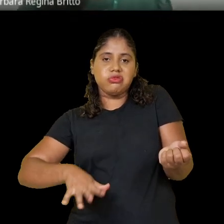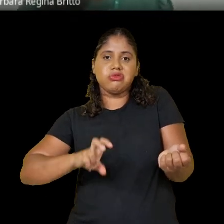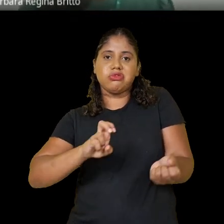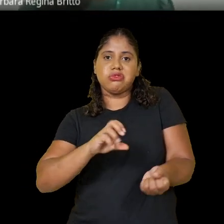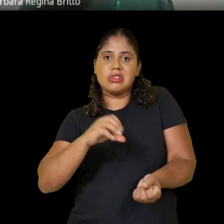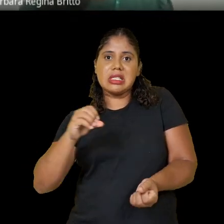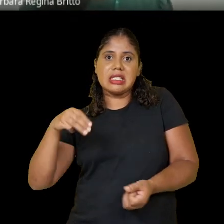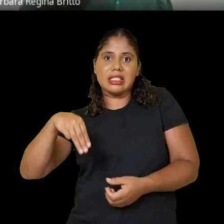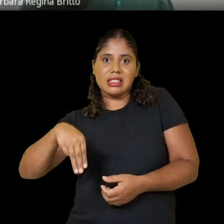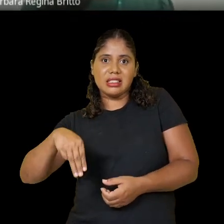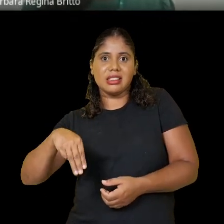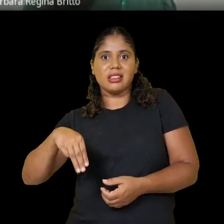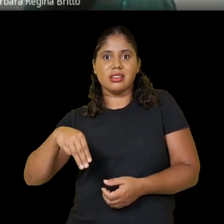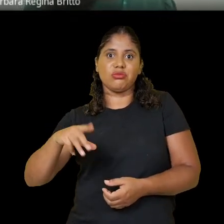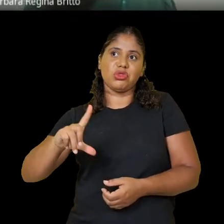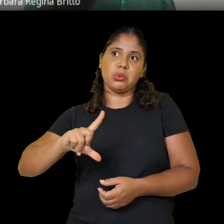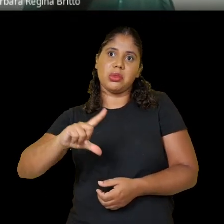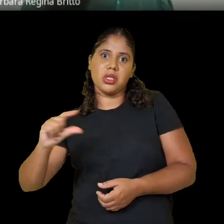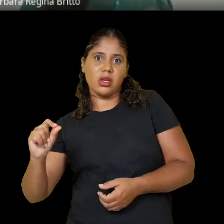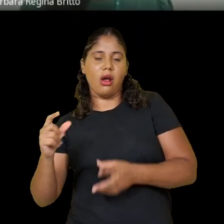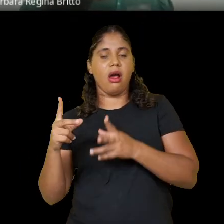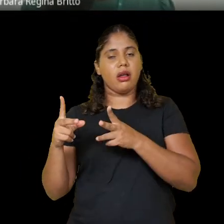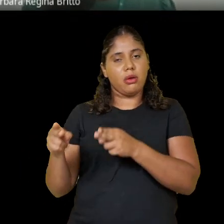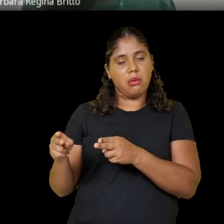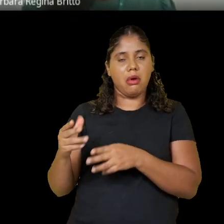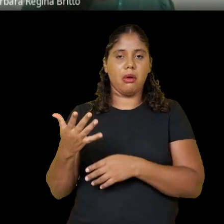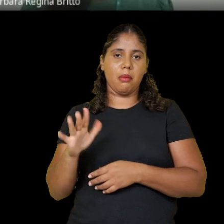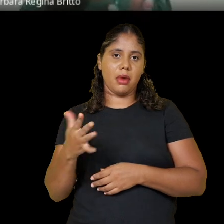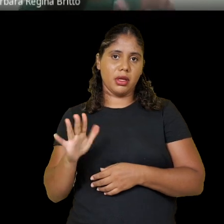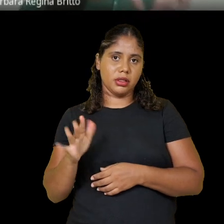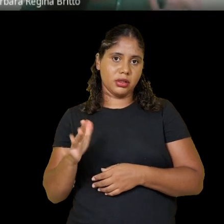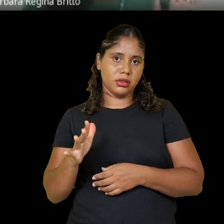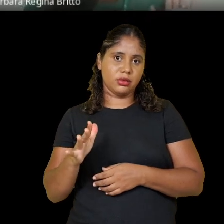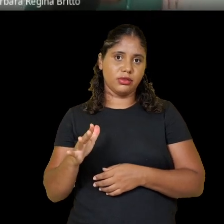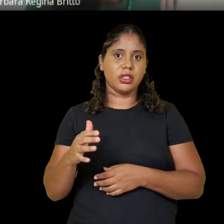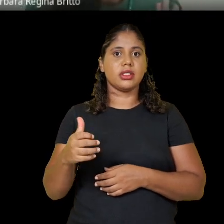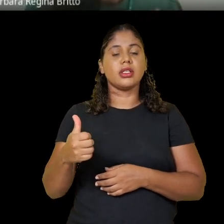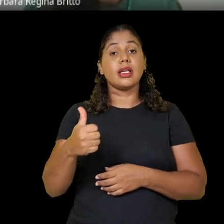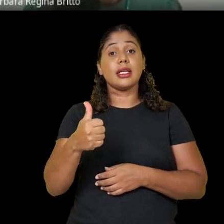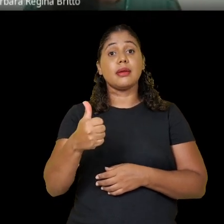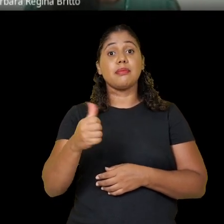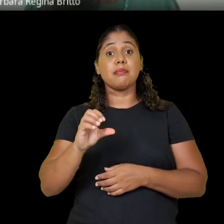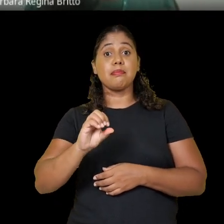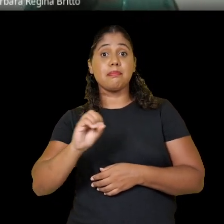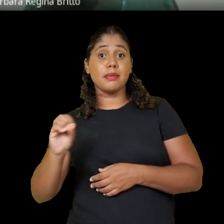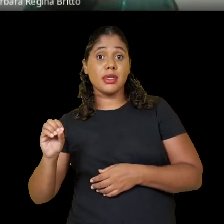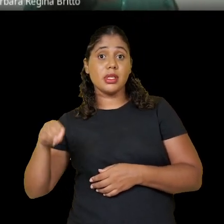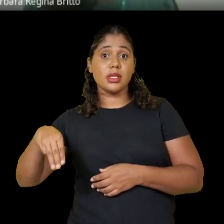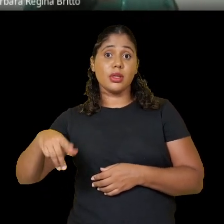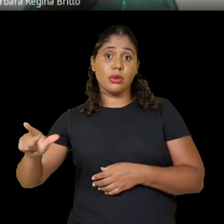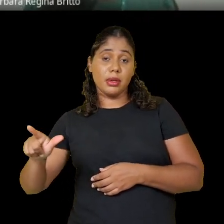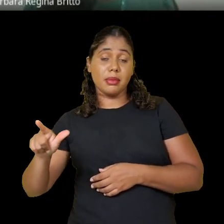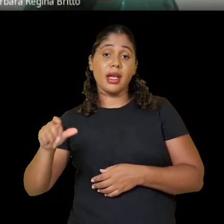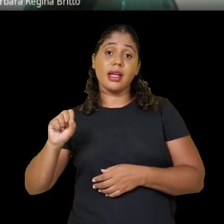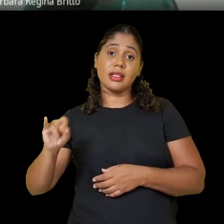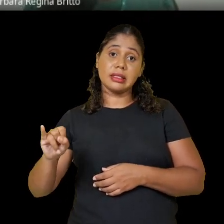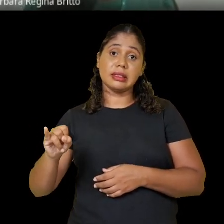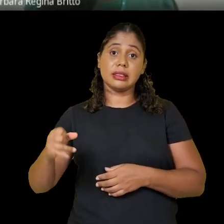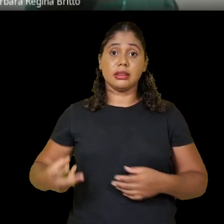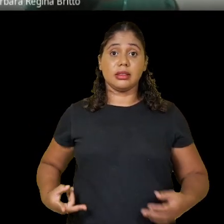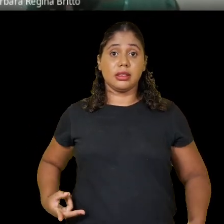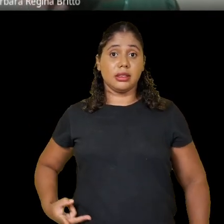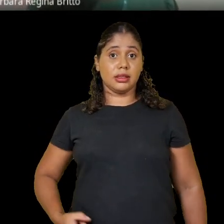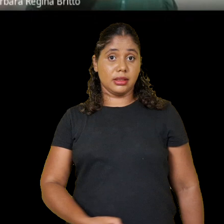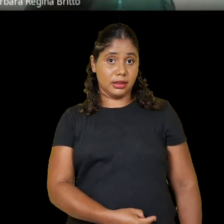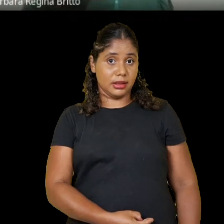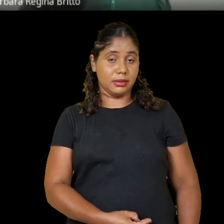500 ml no parto vaginal e em torno aí menor ou igual a 1000 ml na cesariana,